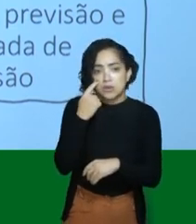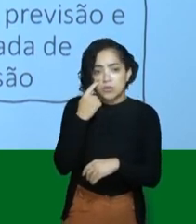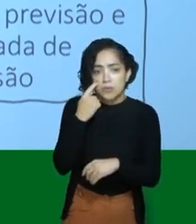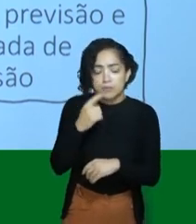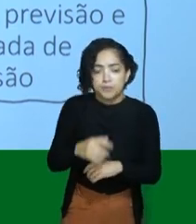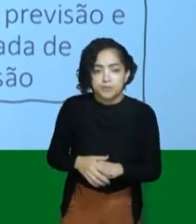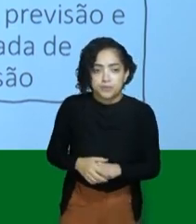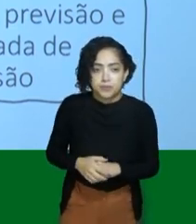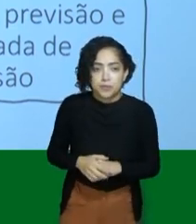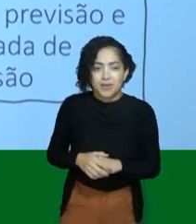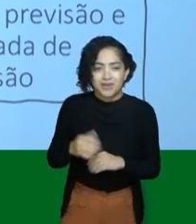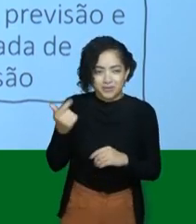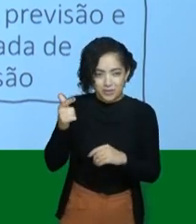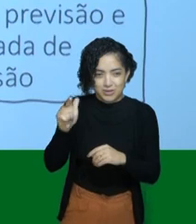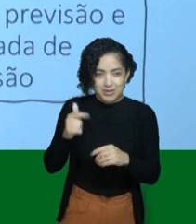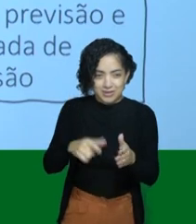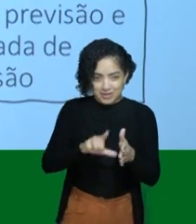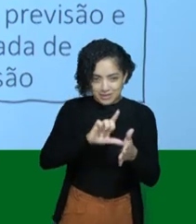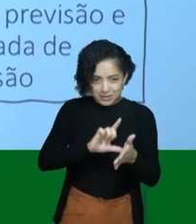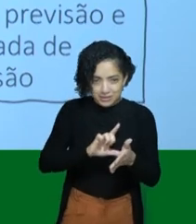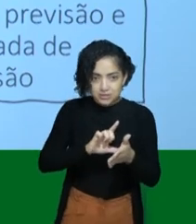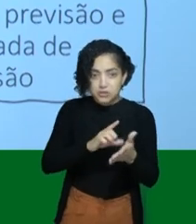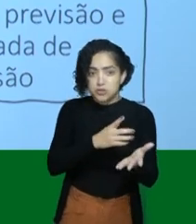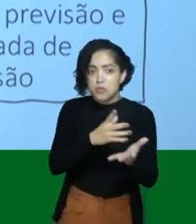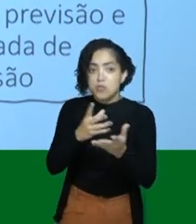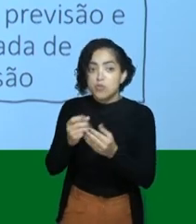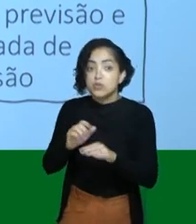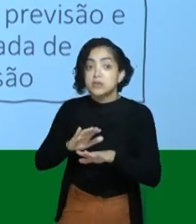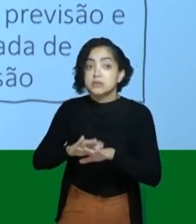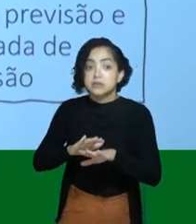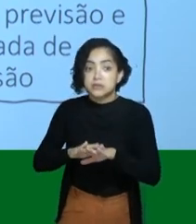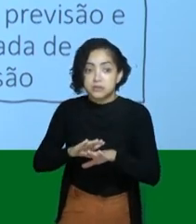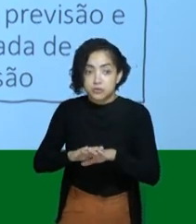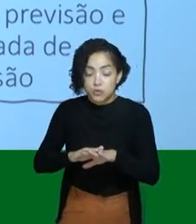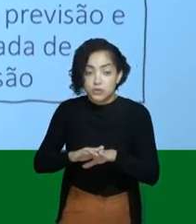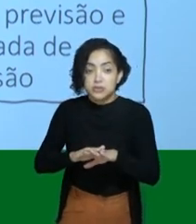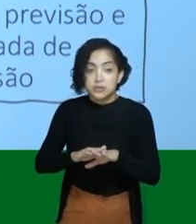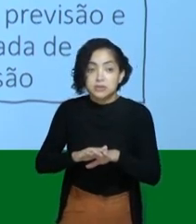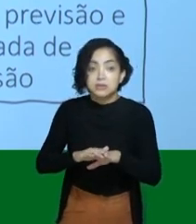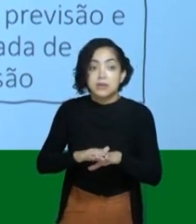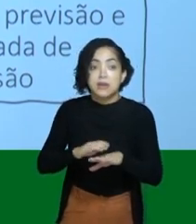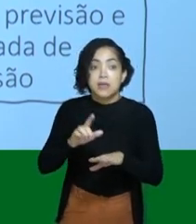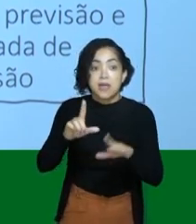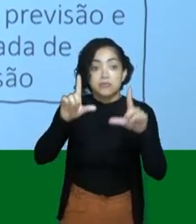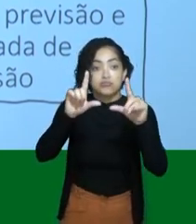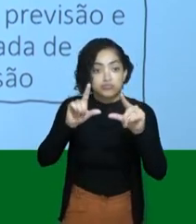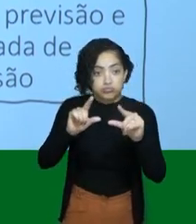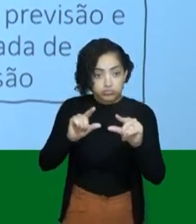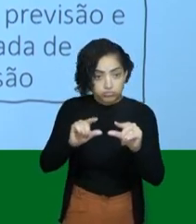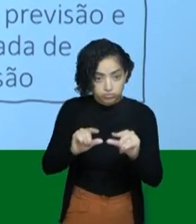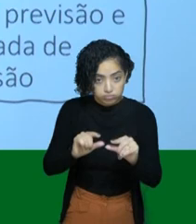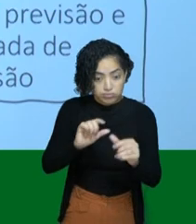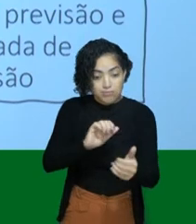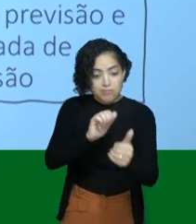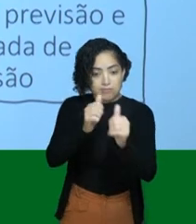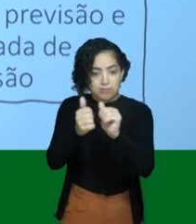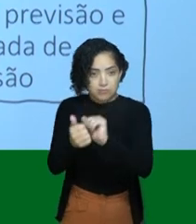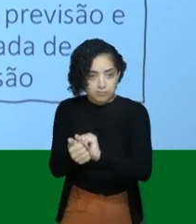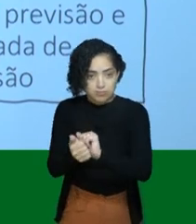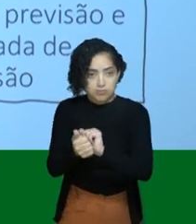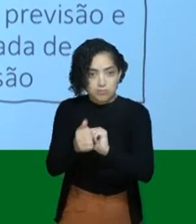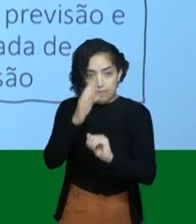aqui estava no slide anterior. Então, muitas dessas ações, elas são ações de mitigação e